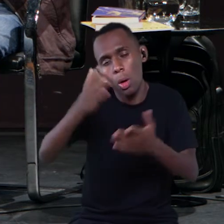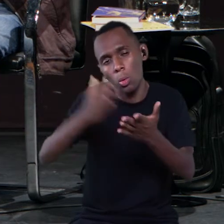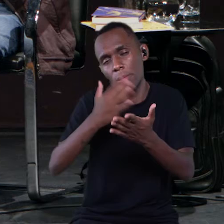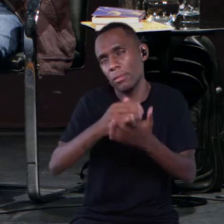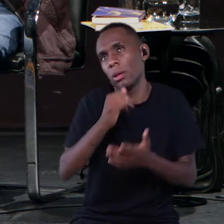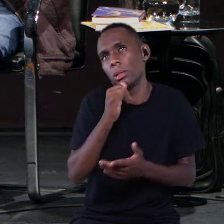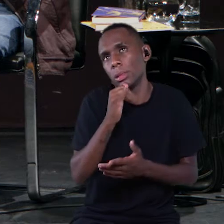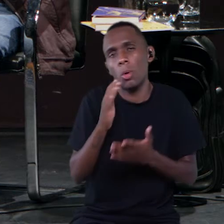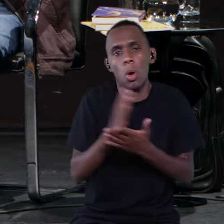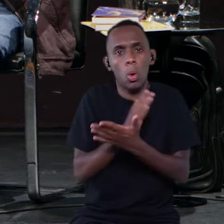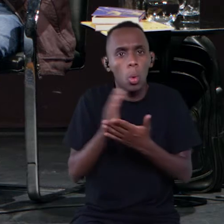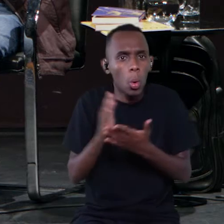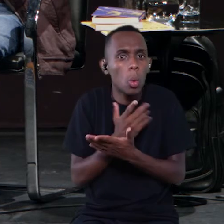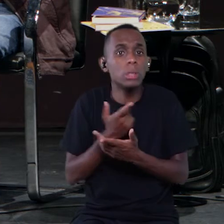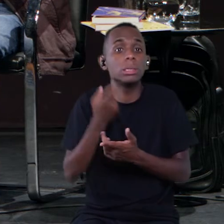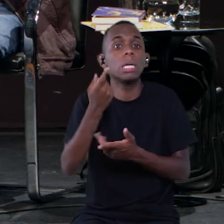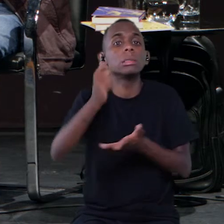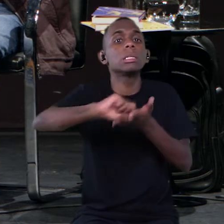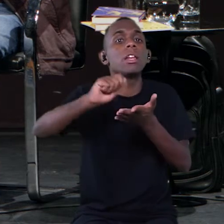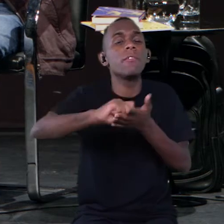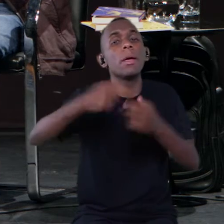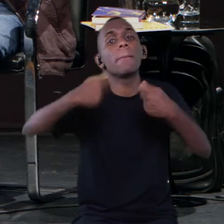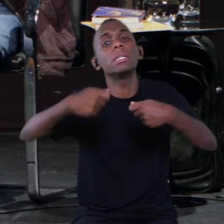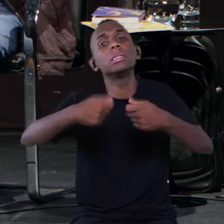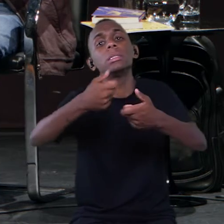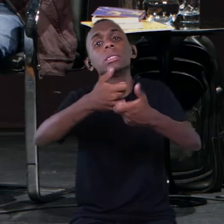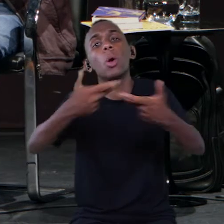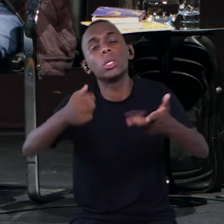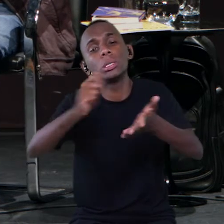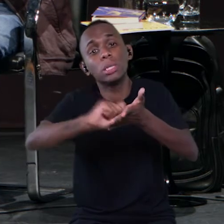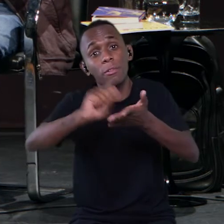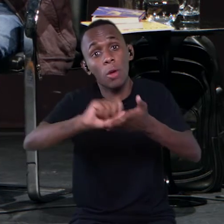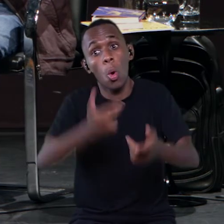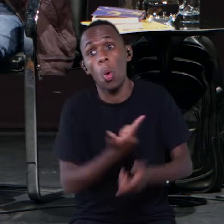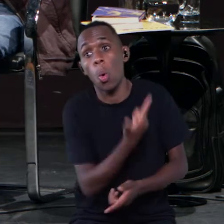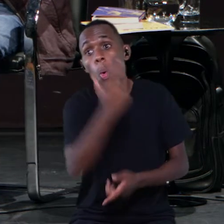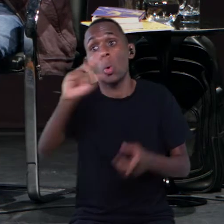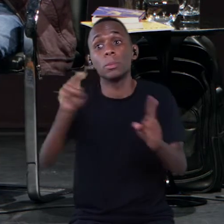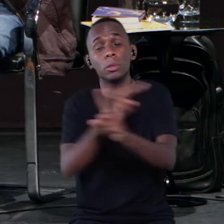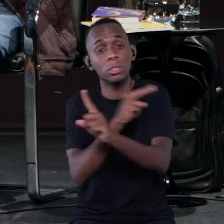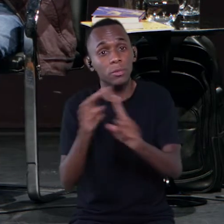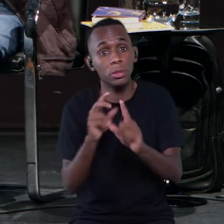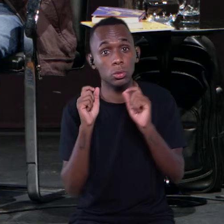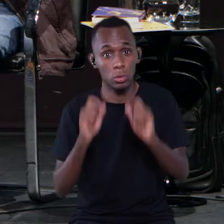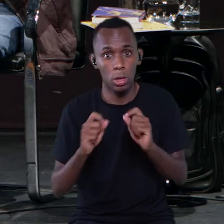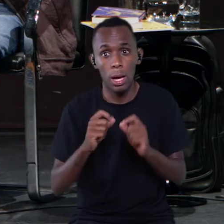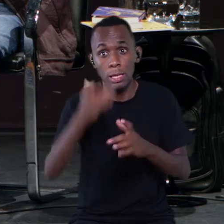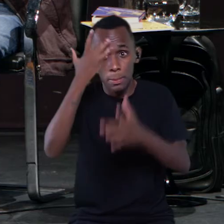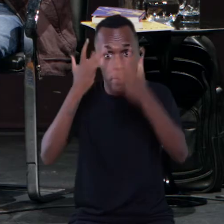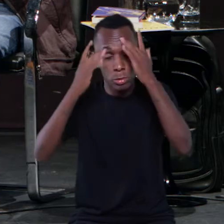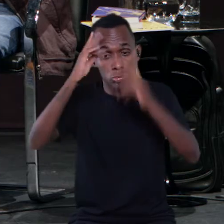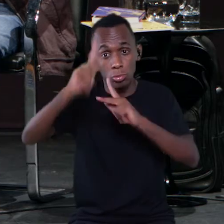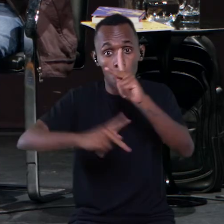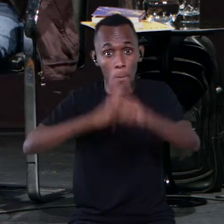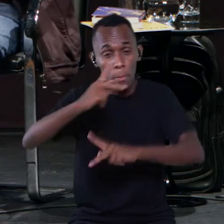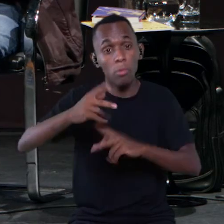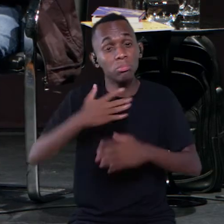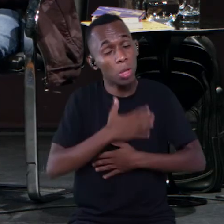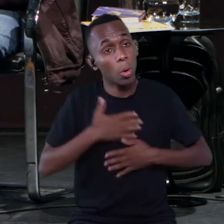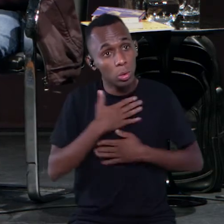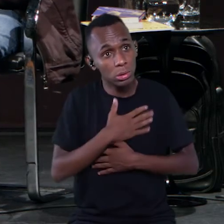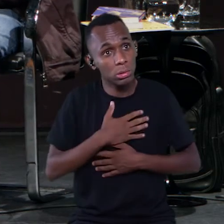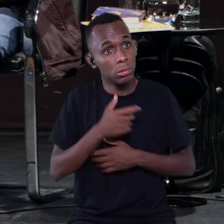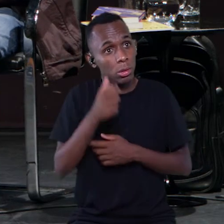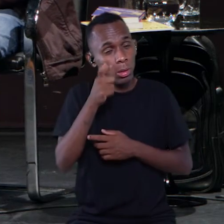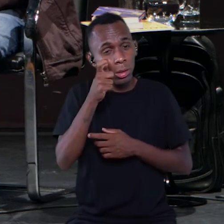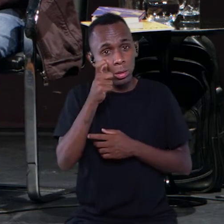também dizer do que está sendo escrito e o que precisa ser escrito. Outra ótica é dizer o seguinte: o povo está gostando. Não, e